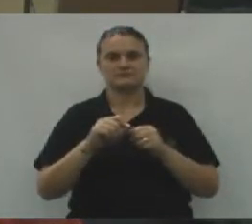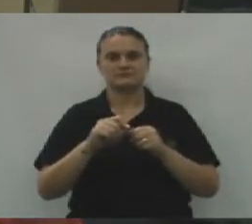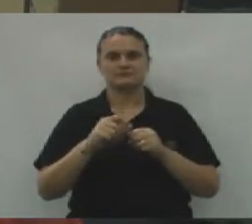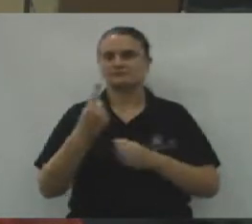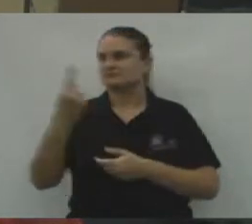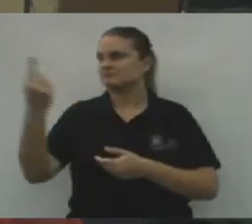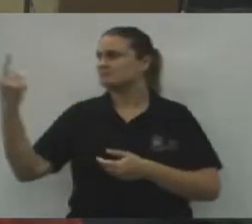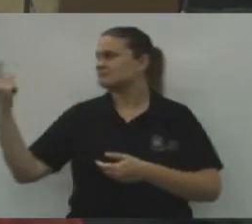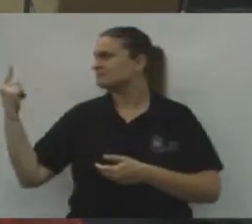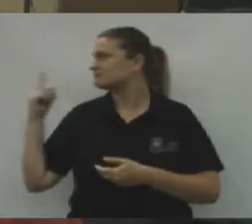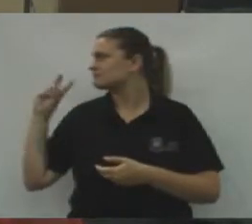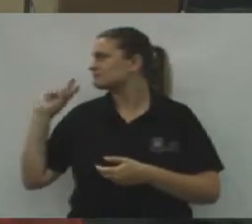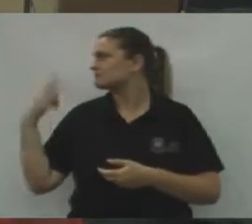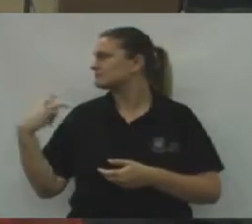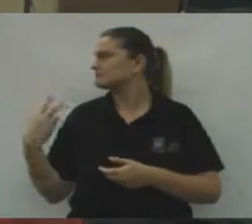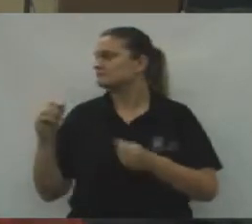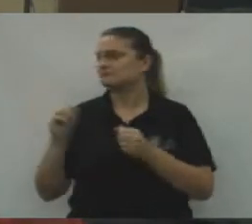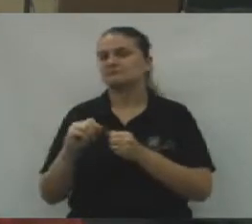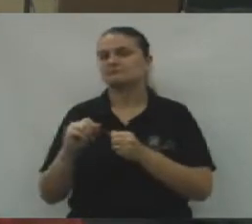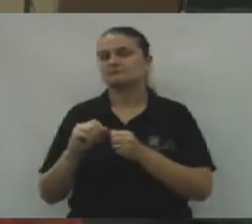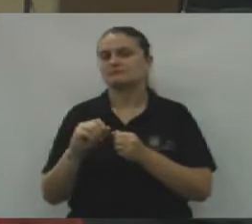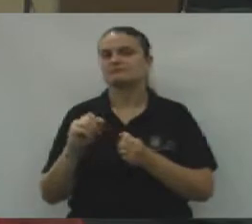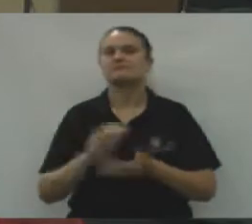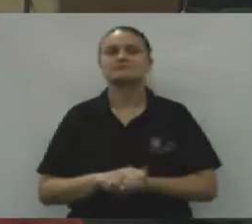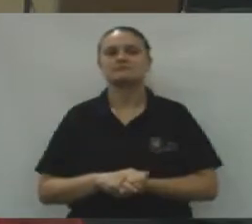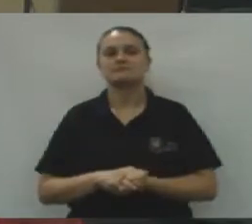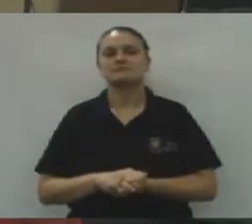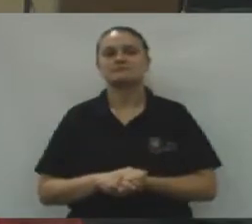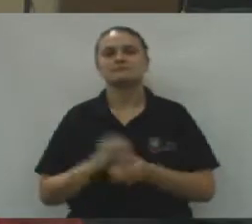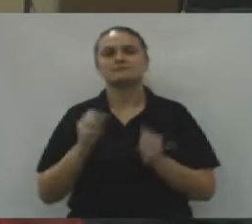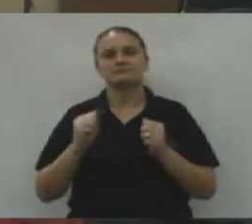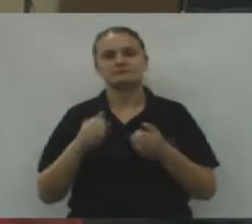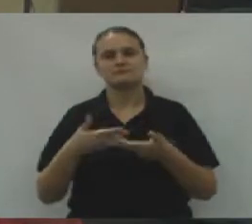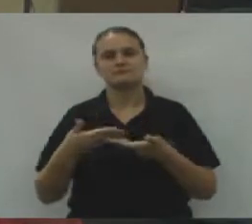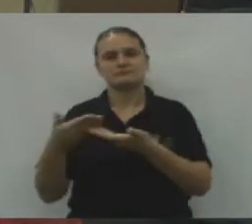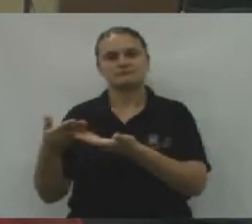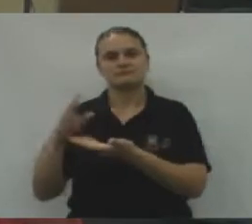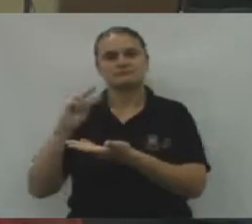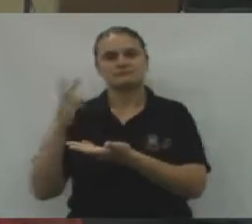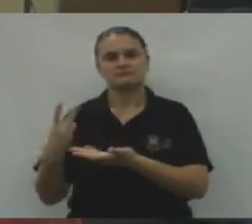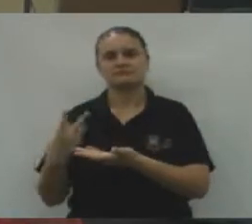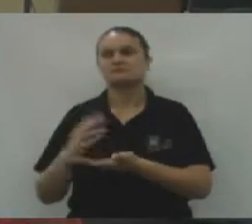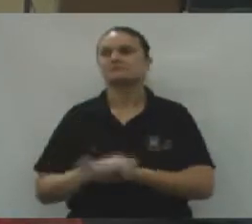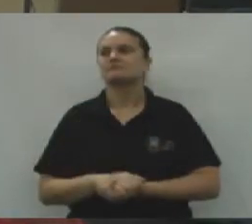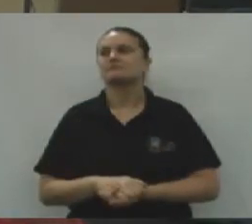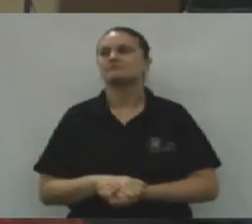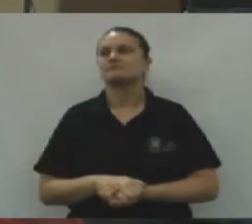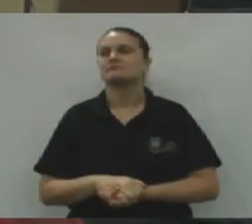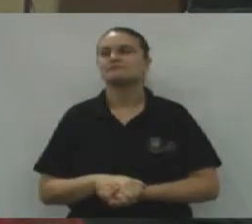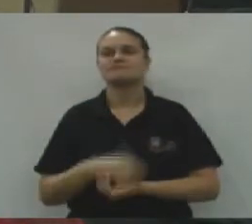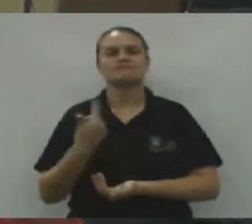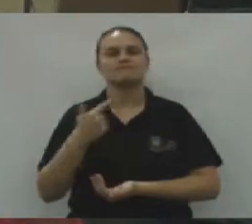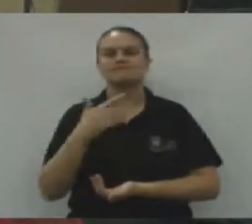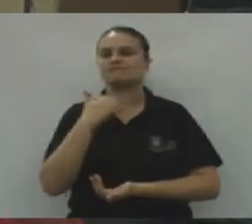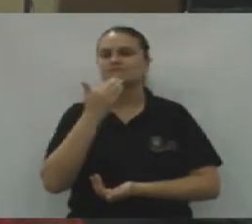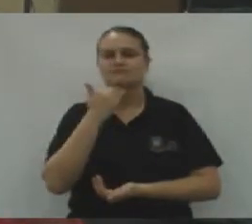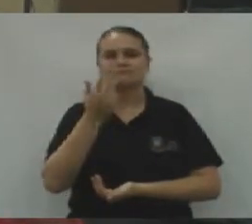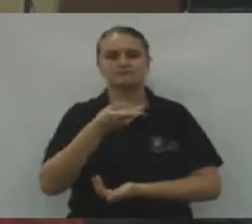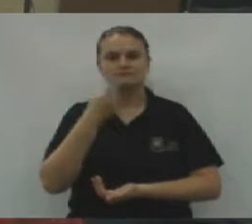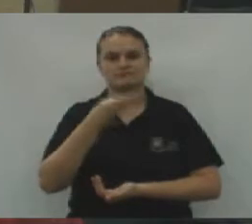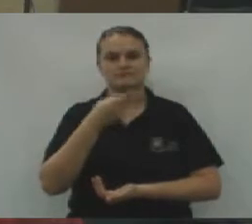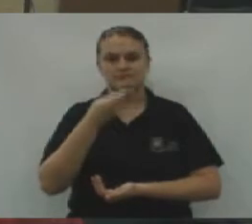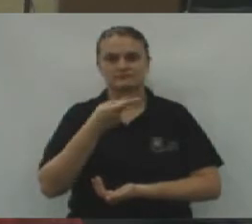cada vereador, então, o nosso diretor-geral, para que daí possa ser repassado para cada vereador. Então, não tendo mais nenhuma inscrição